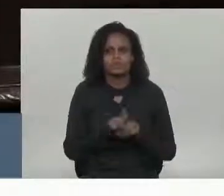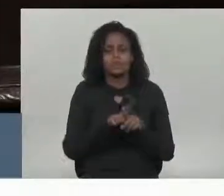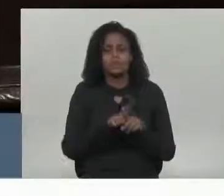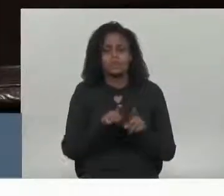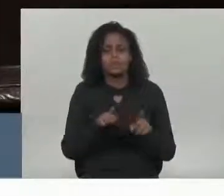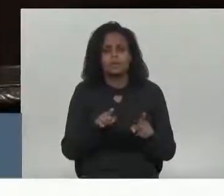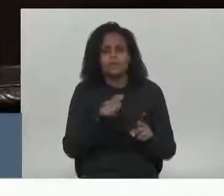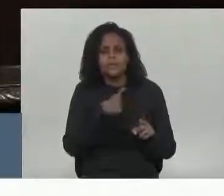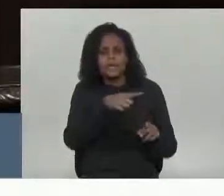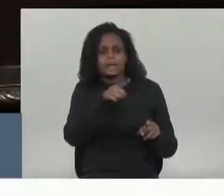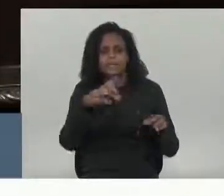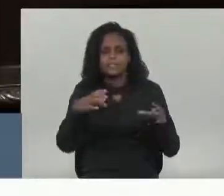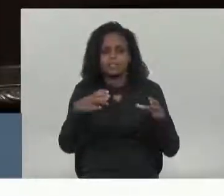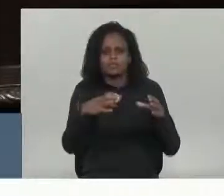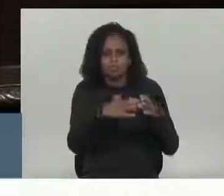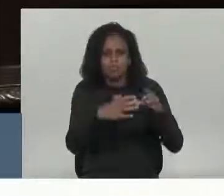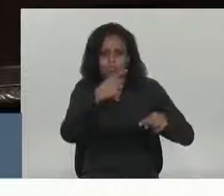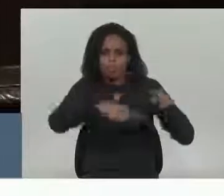que defende o aborto,